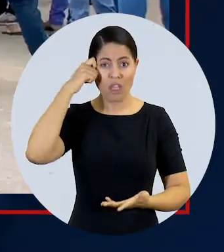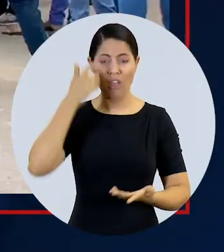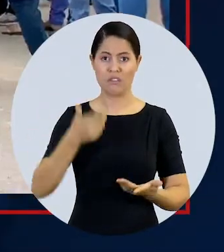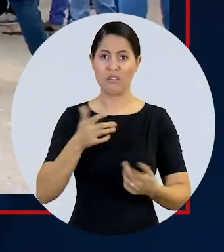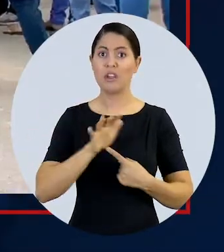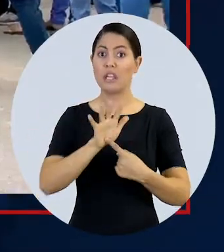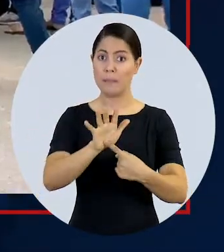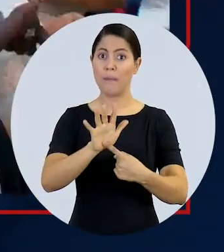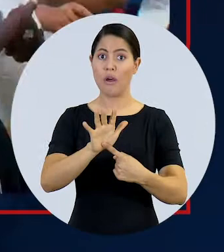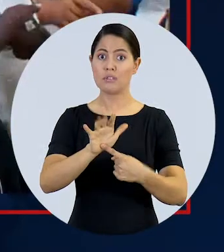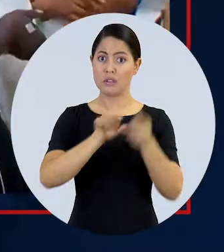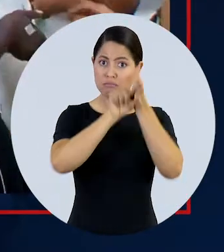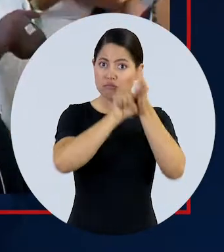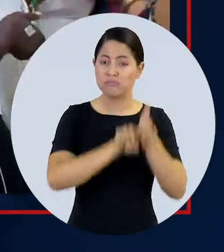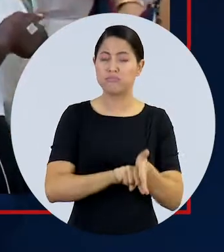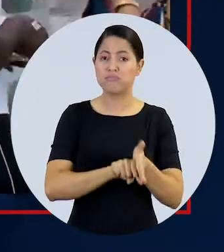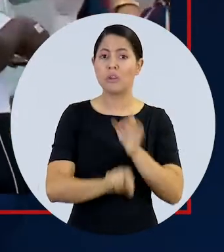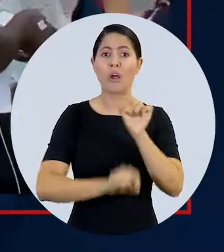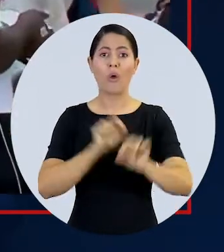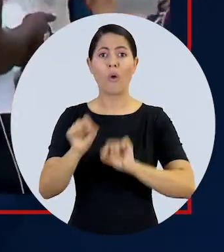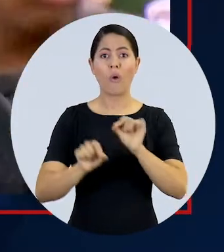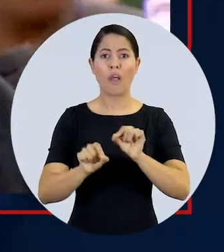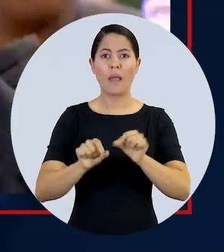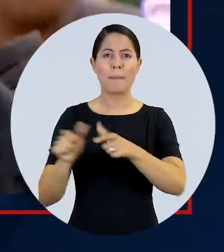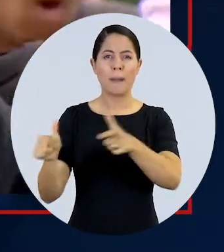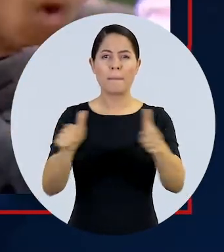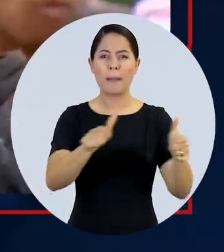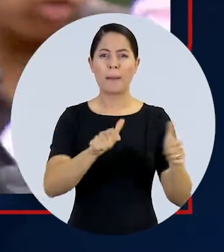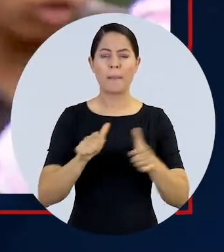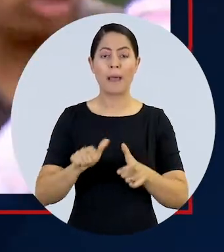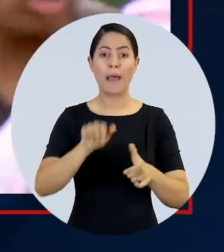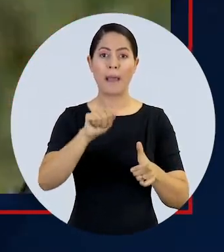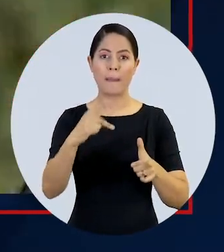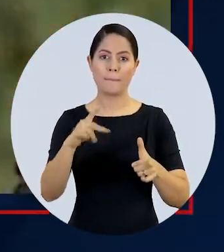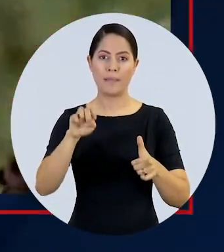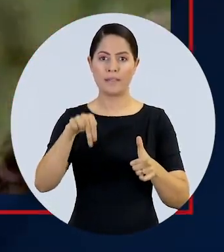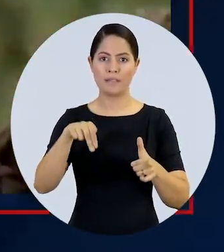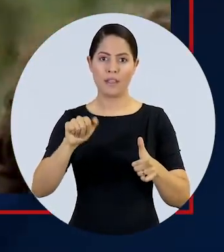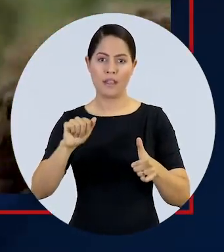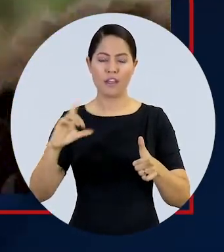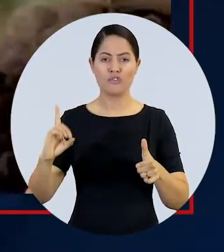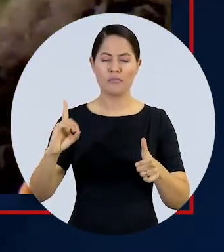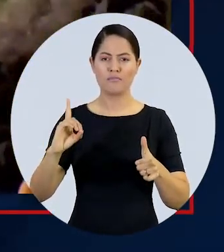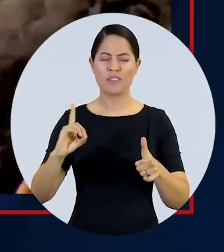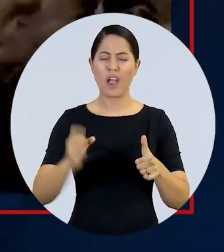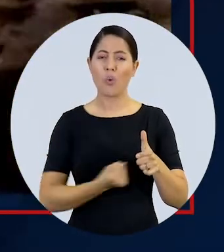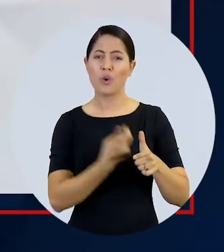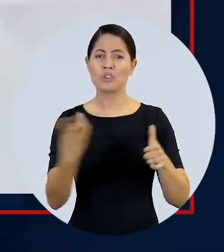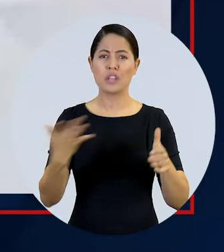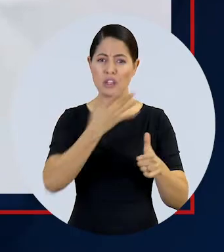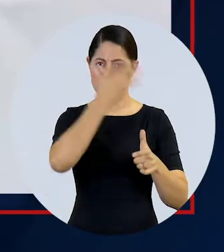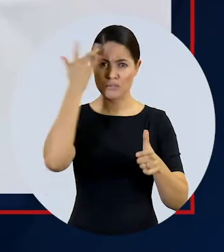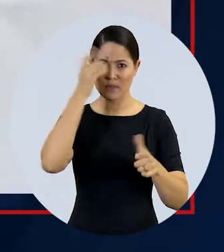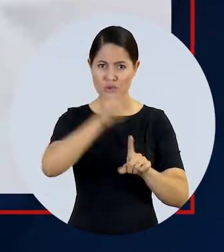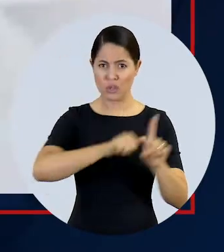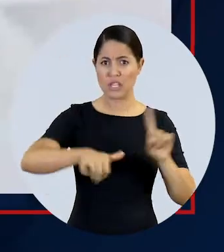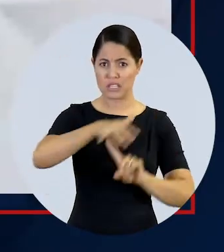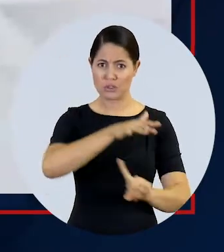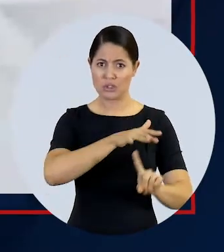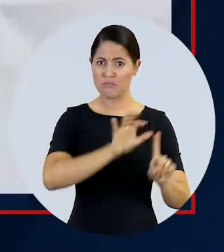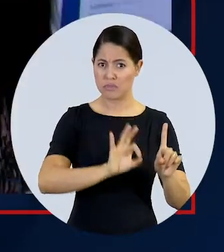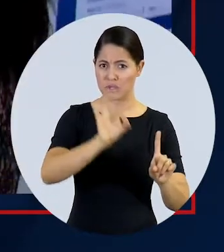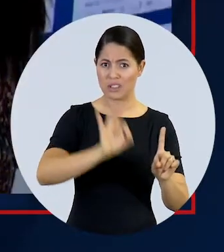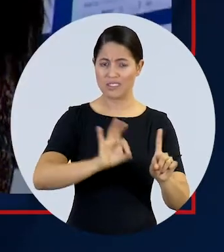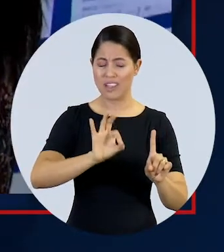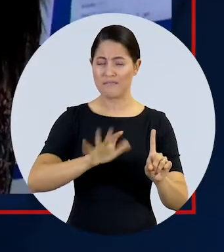E de acordo com a Pesquisa Nacional por Amostra de Domicílios, a PNAD, a taxa de desocupação dessa parcela da